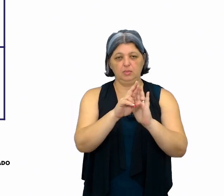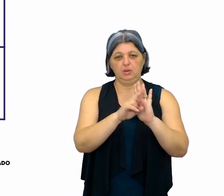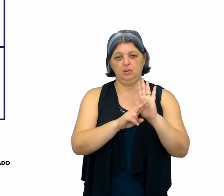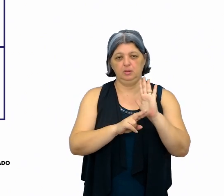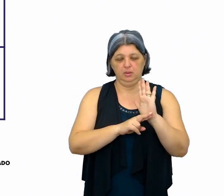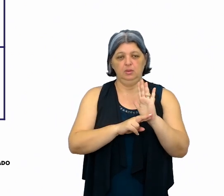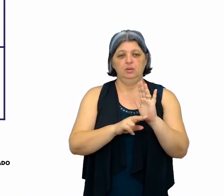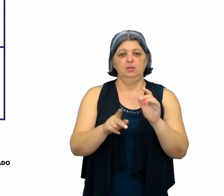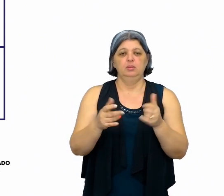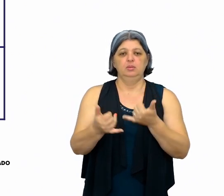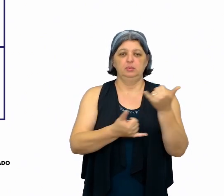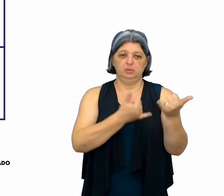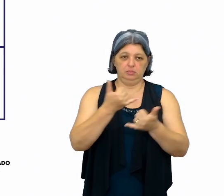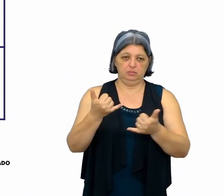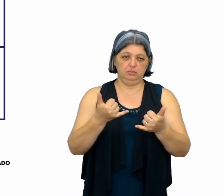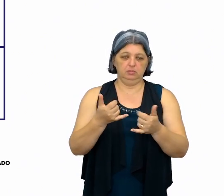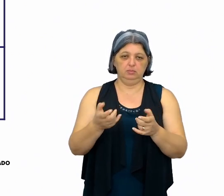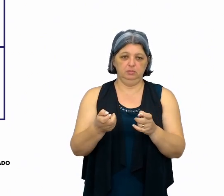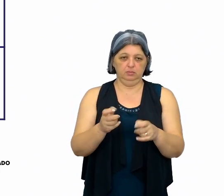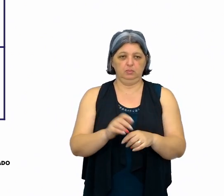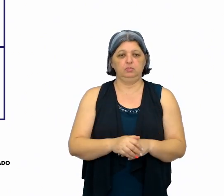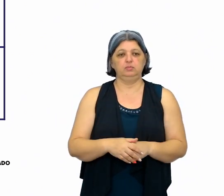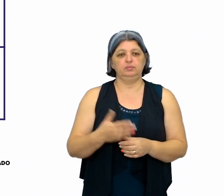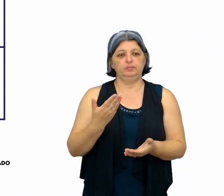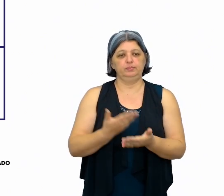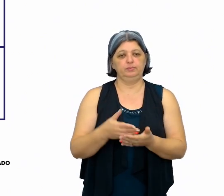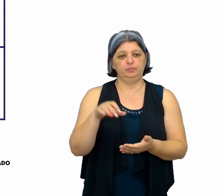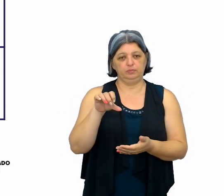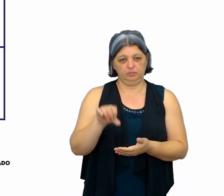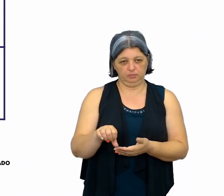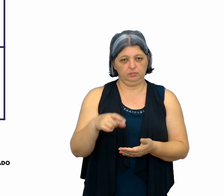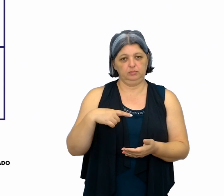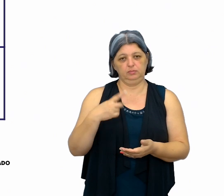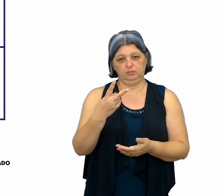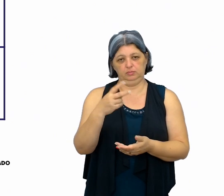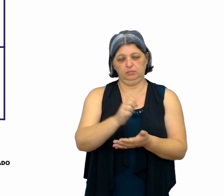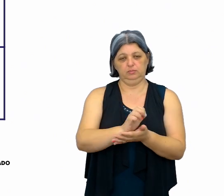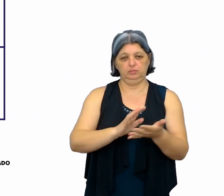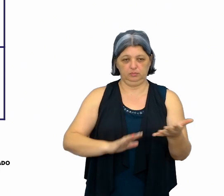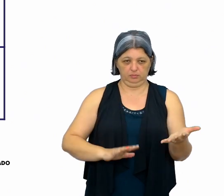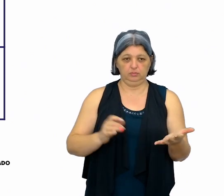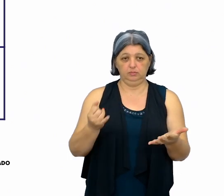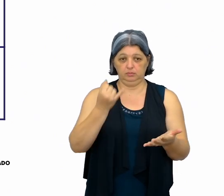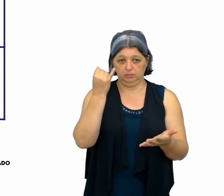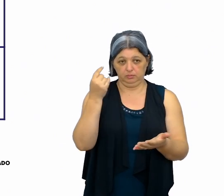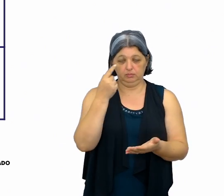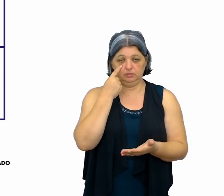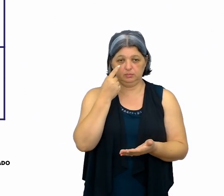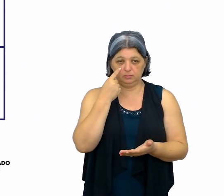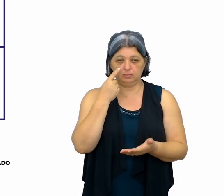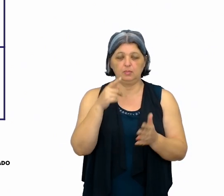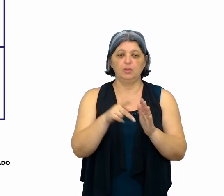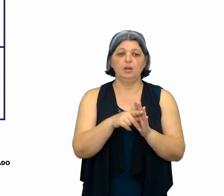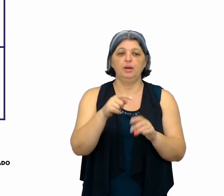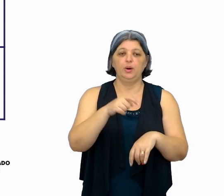jogo. Na aula 9, nós temos 2 atividades, e aí é importante observar que é hora de revisar e